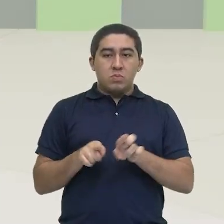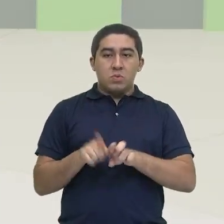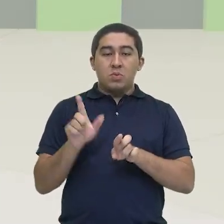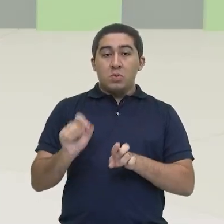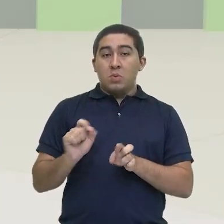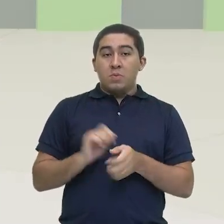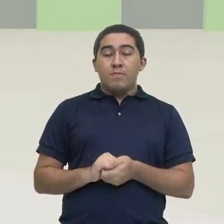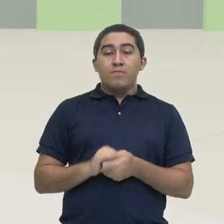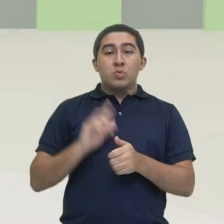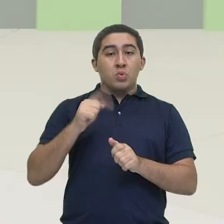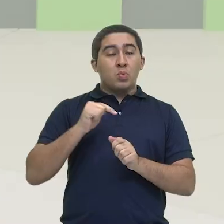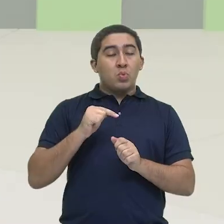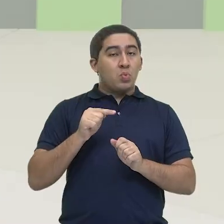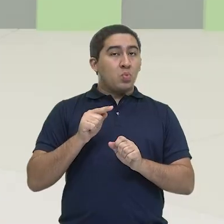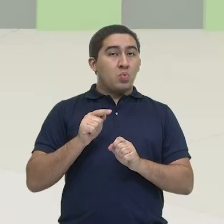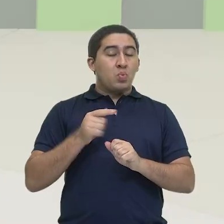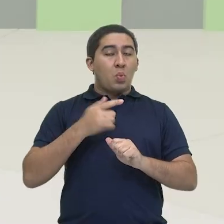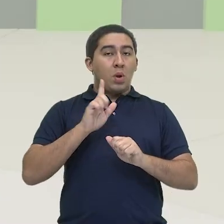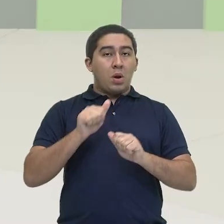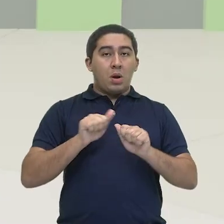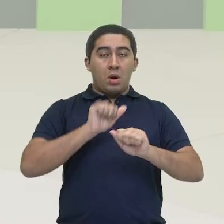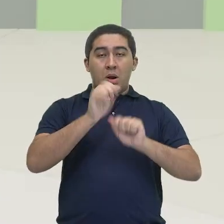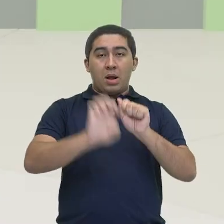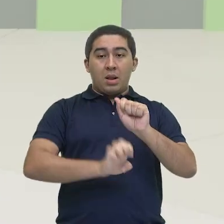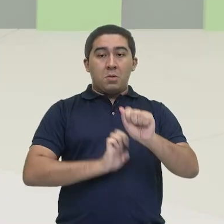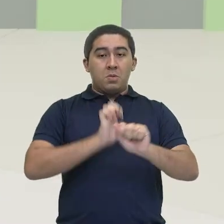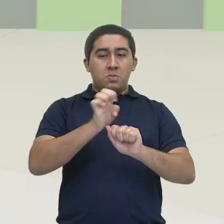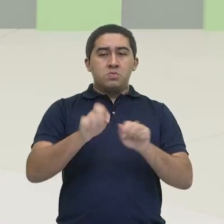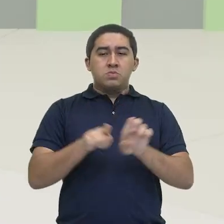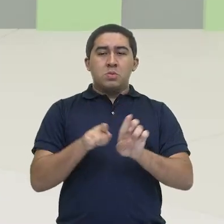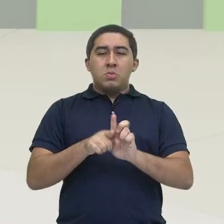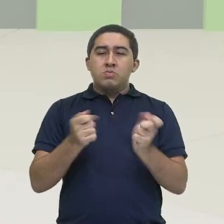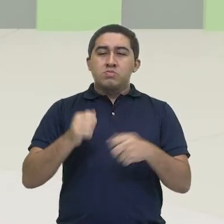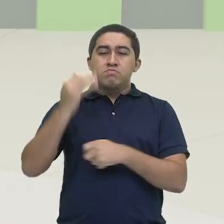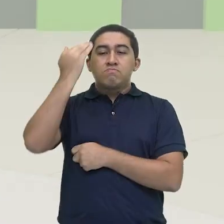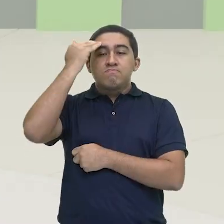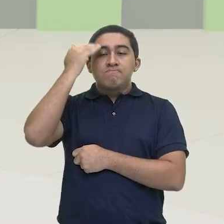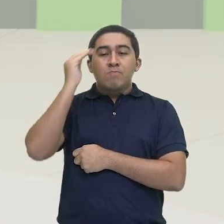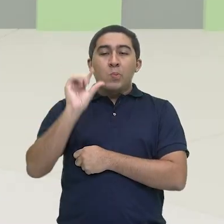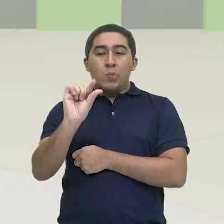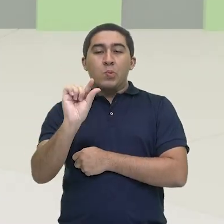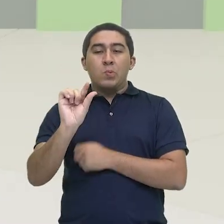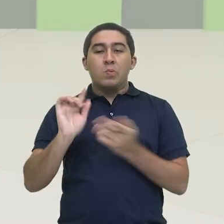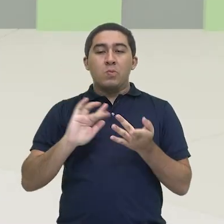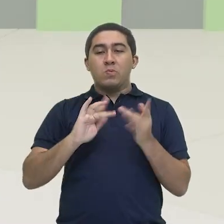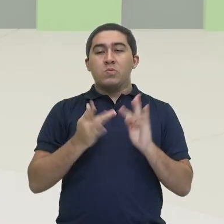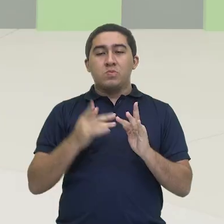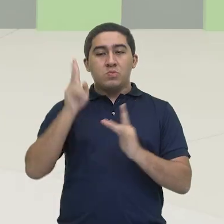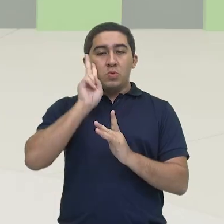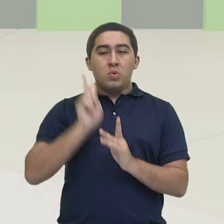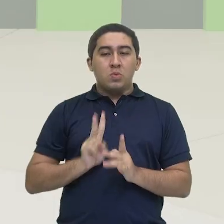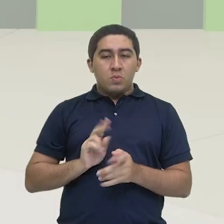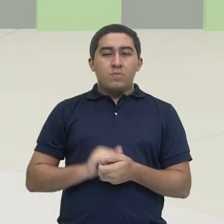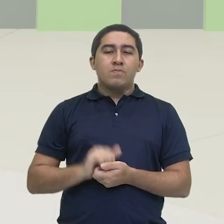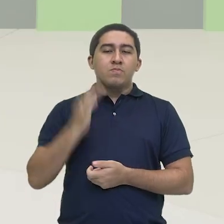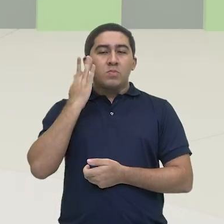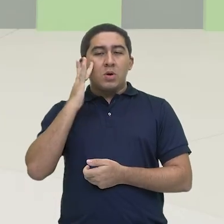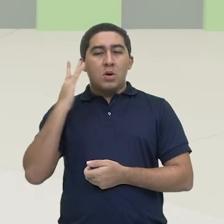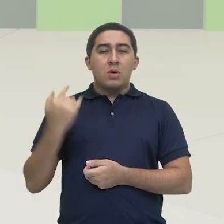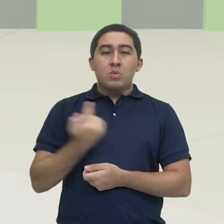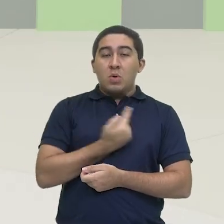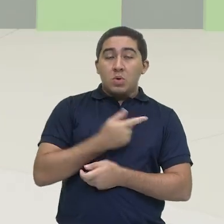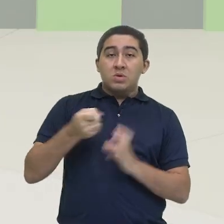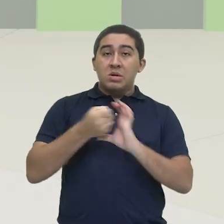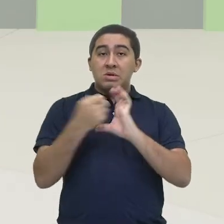elétrons, então a gente precisa rever um pouquinho o contexto histórico, né? Será que